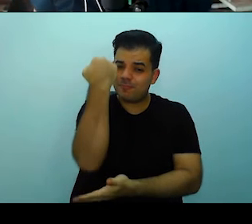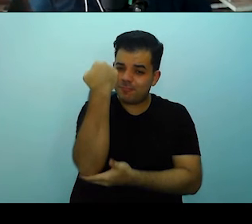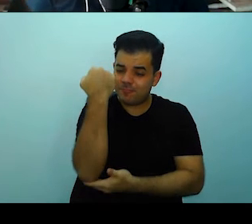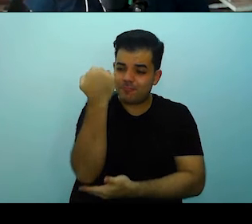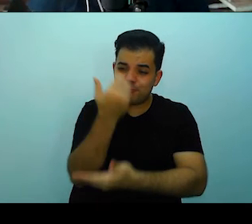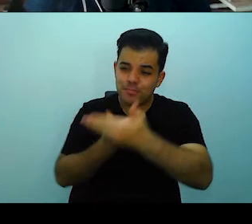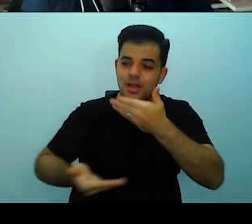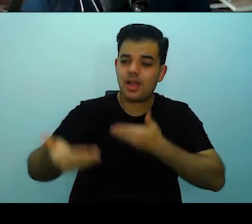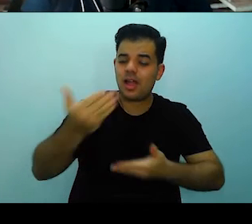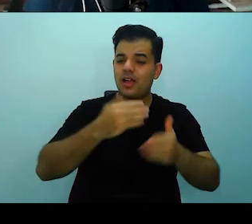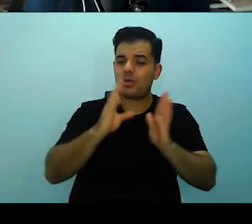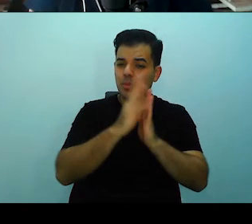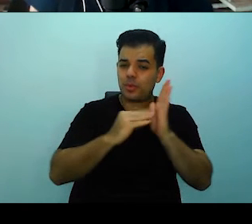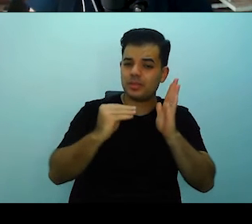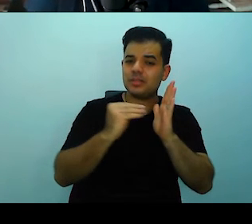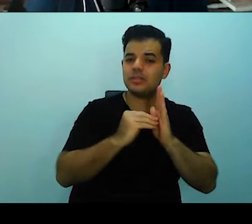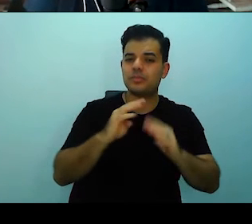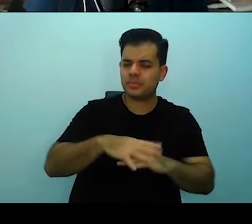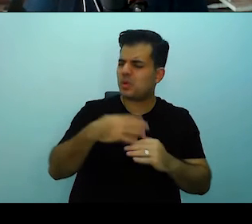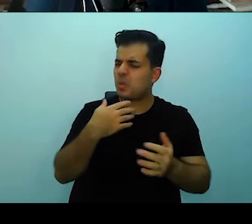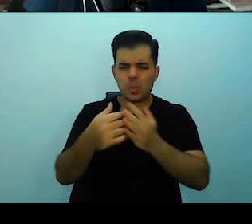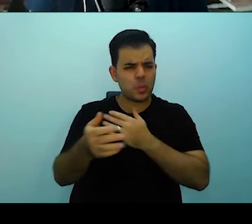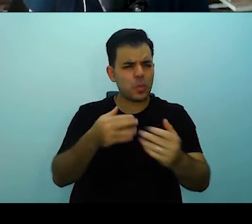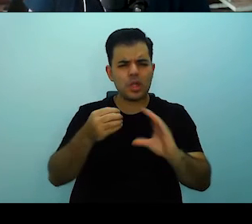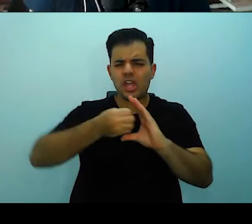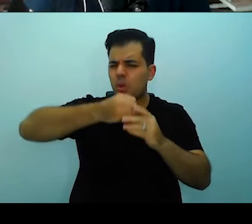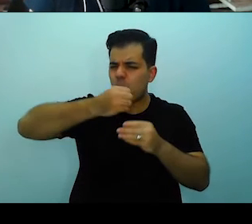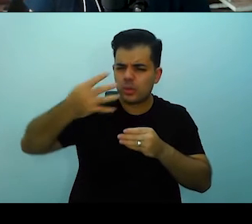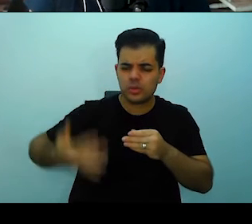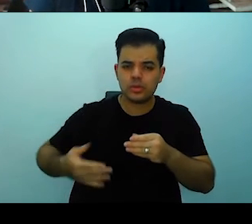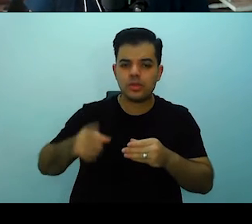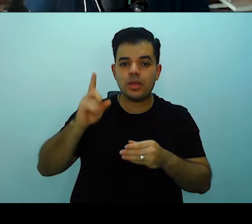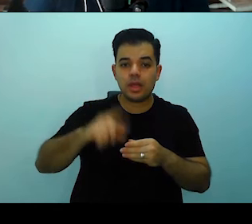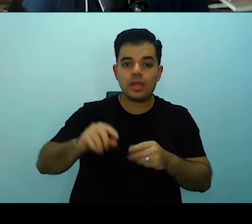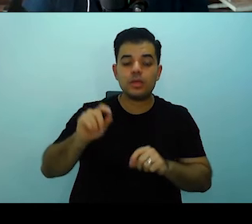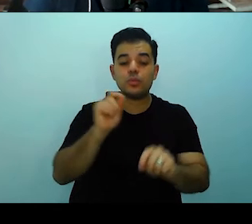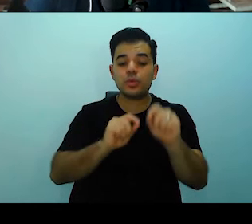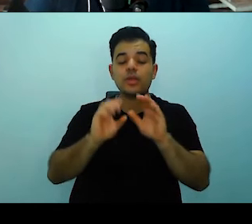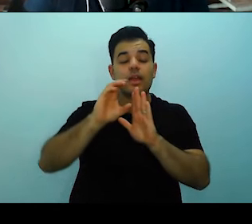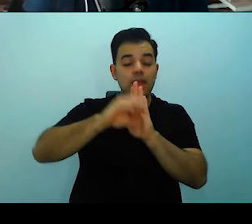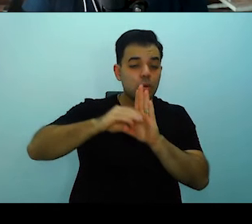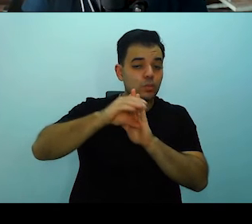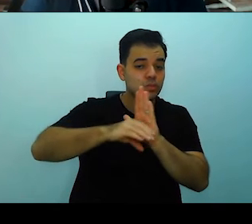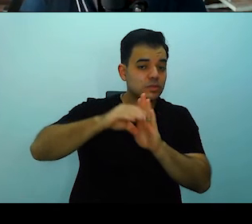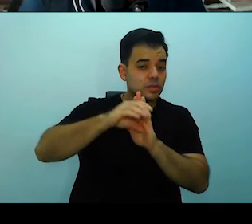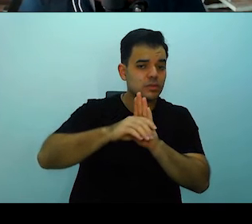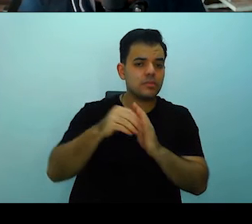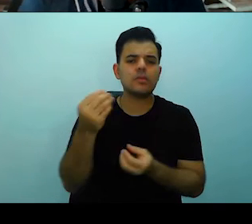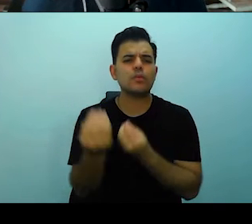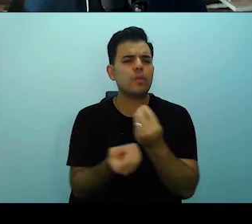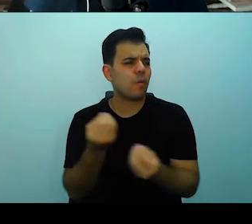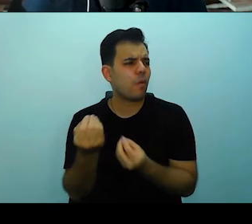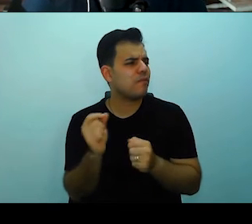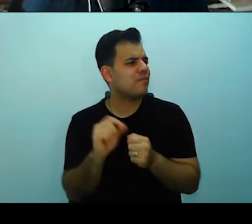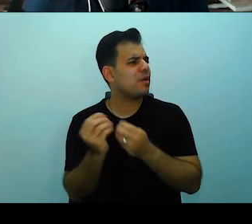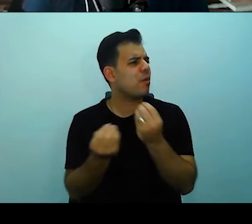com programação, com matemática, na verdade, com qualquer tipo de conteúdo, é o conceito em si. Mas de que forma eu faço isso,